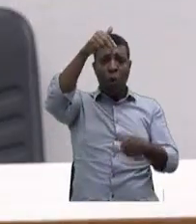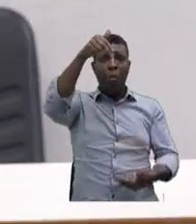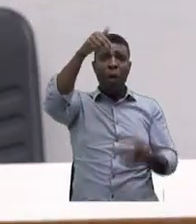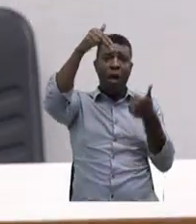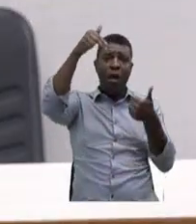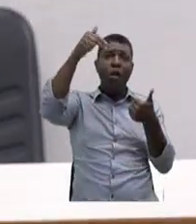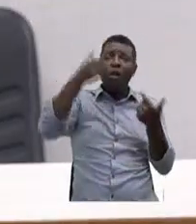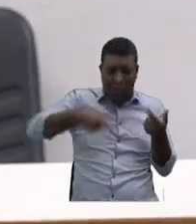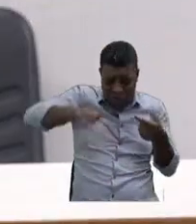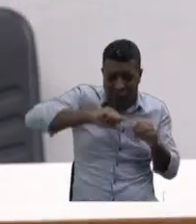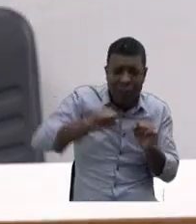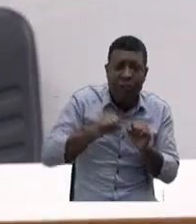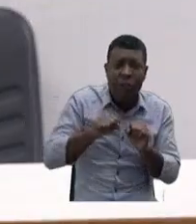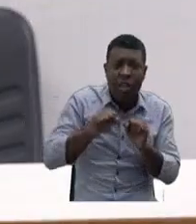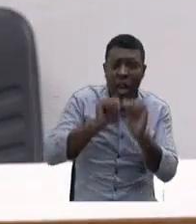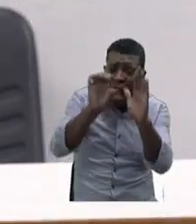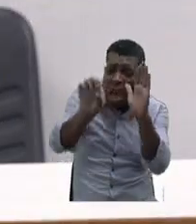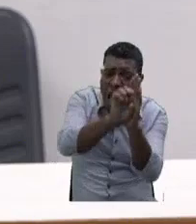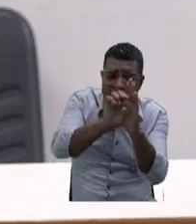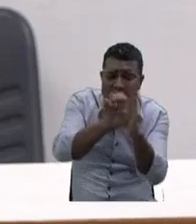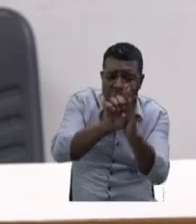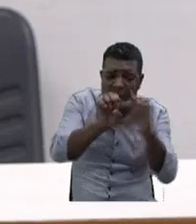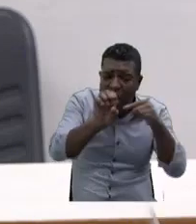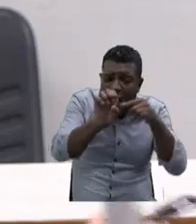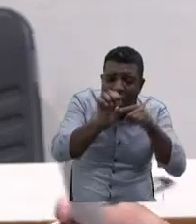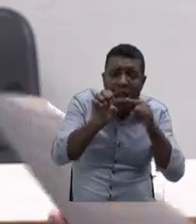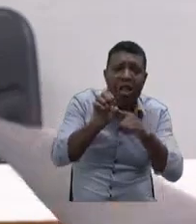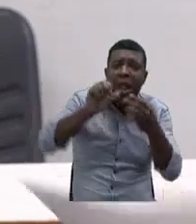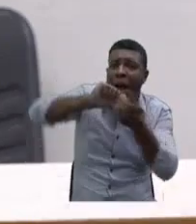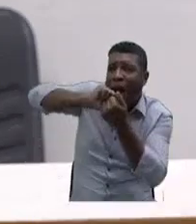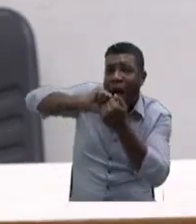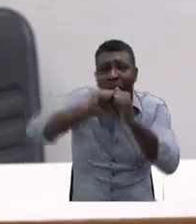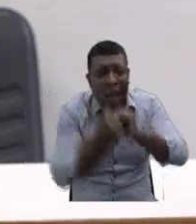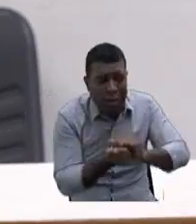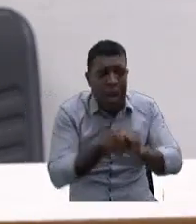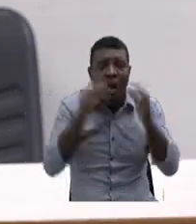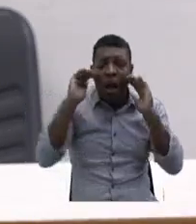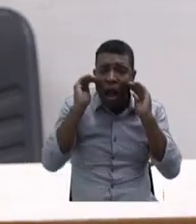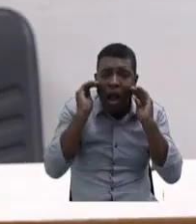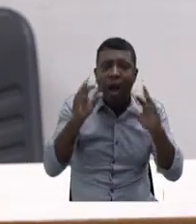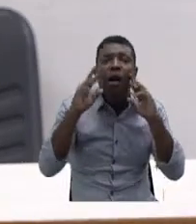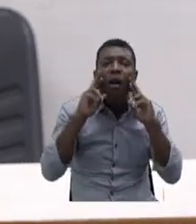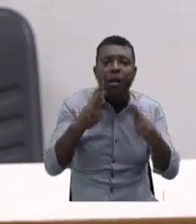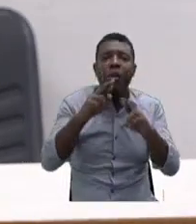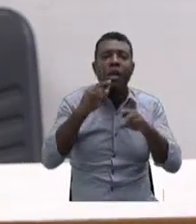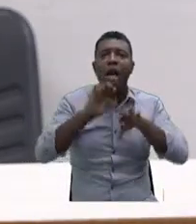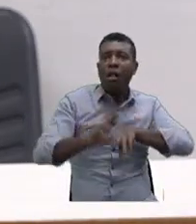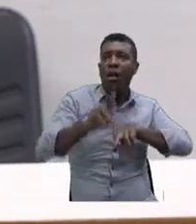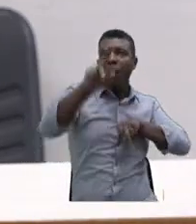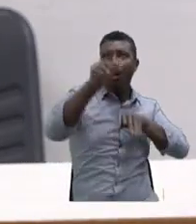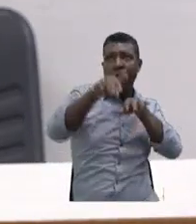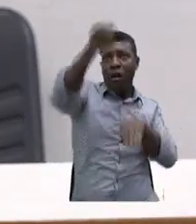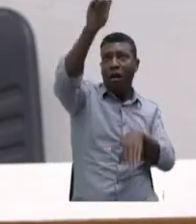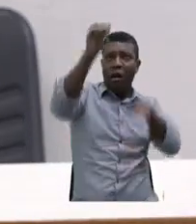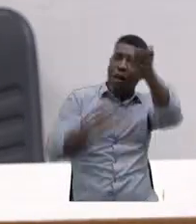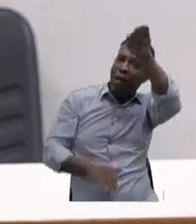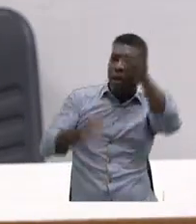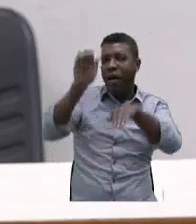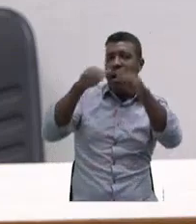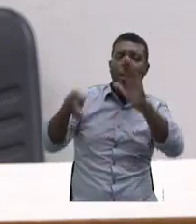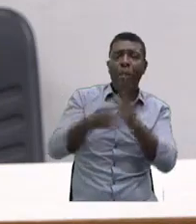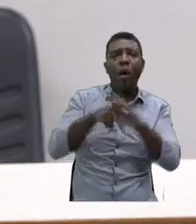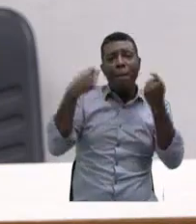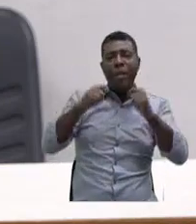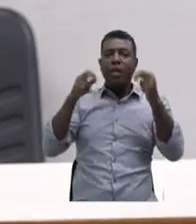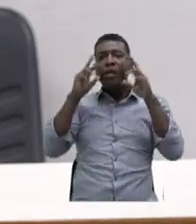façamos editais que os territórios e as desigualdades sociais, culturais,